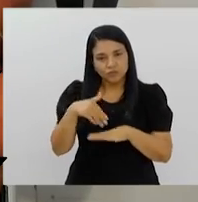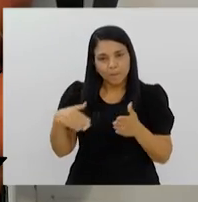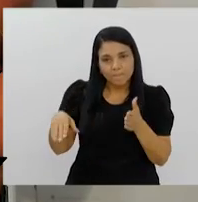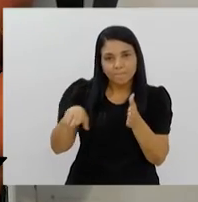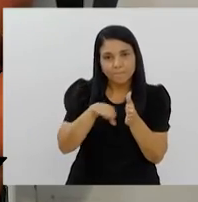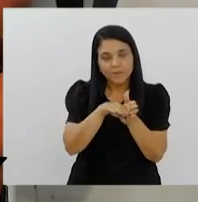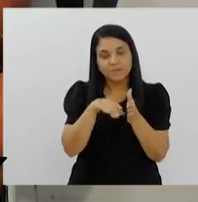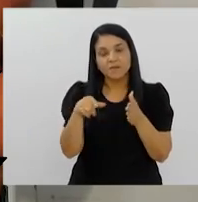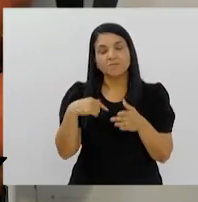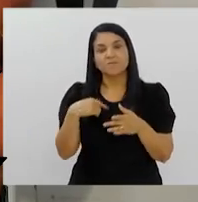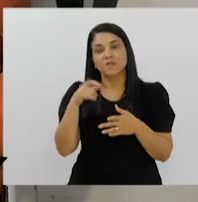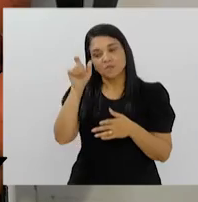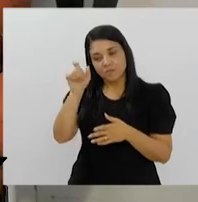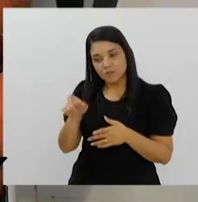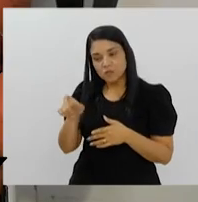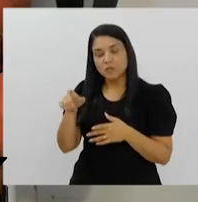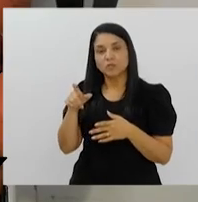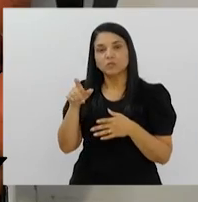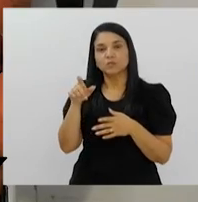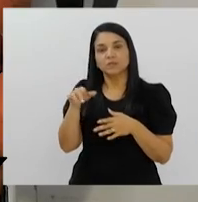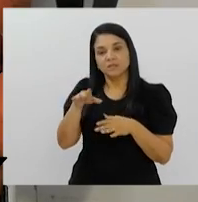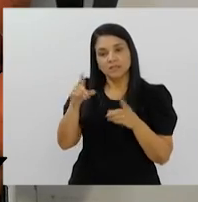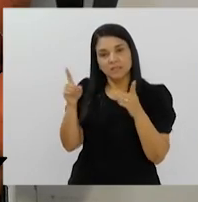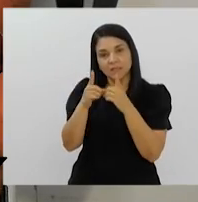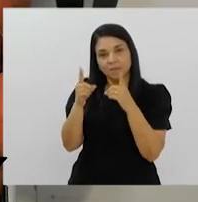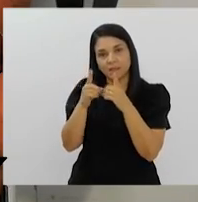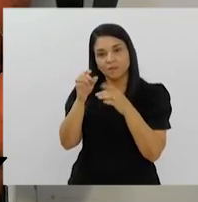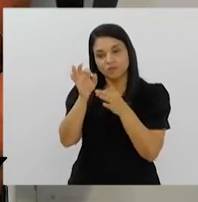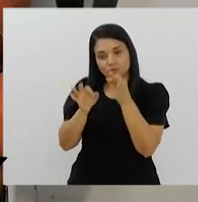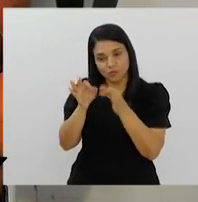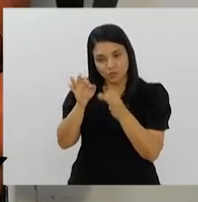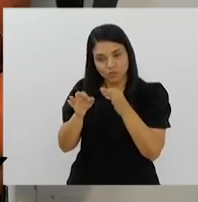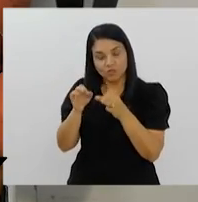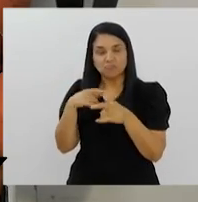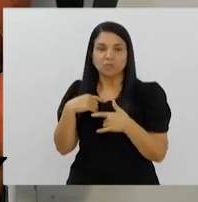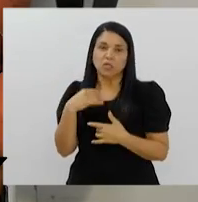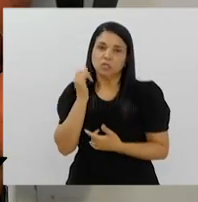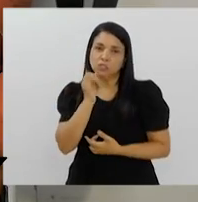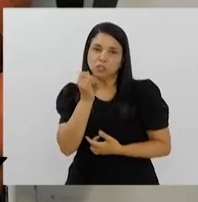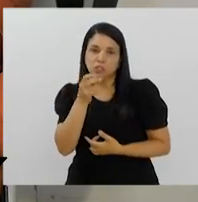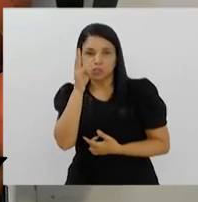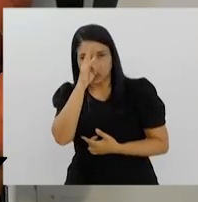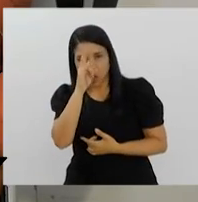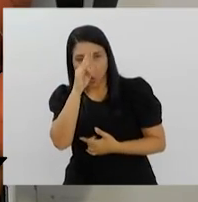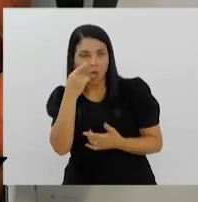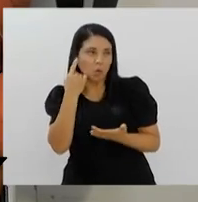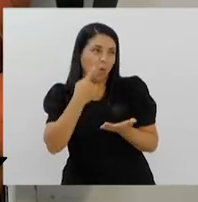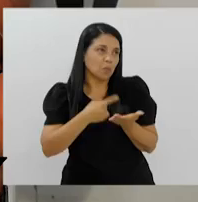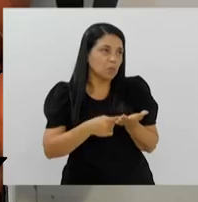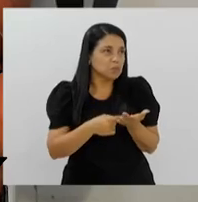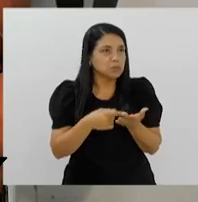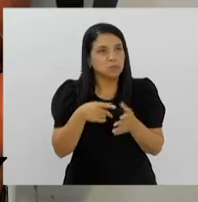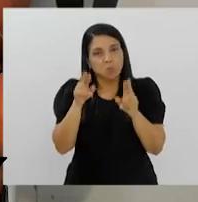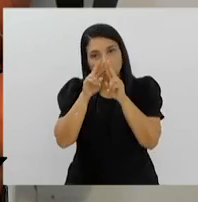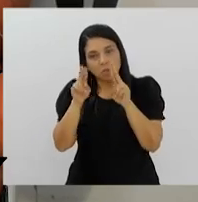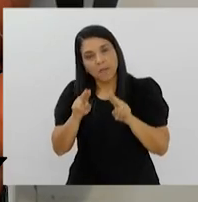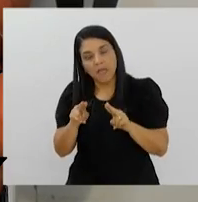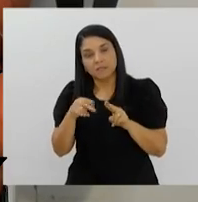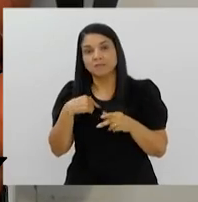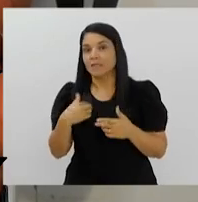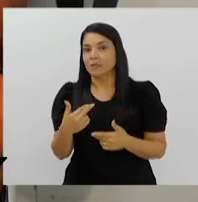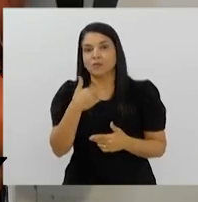do departamento jurídico pessoas essas que podem contar a história da Unimed o compromisso da Unimed porém não podem